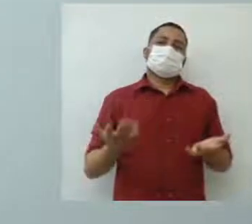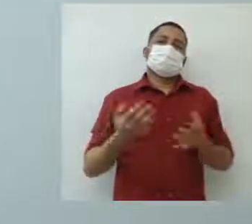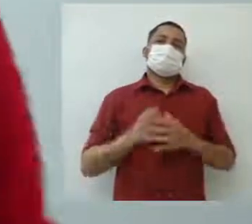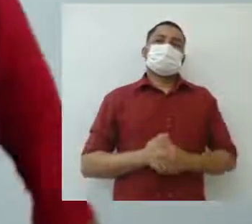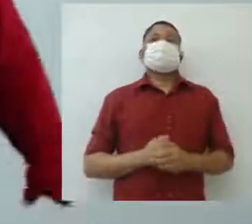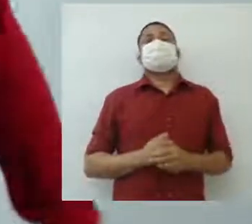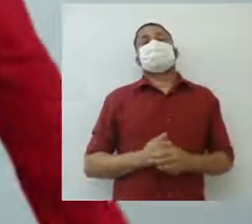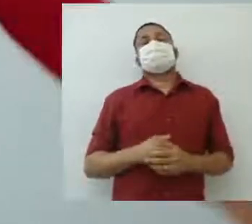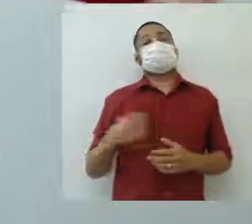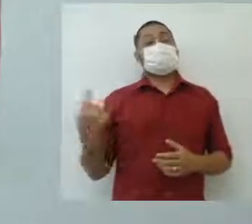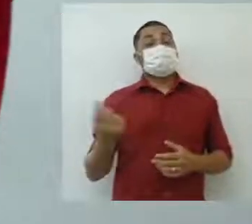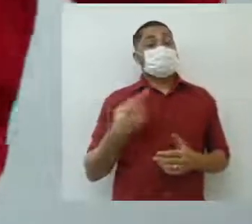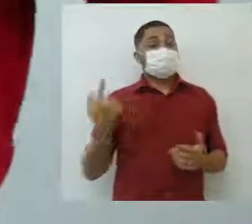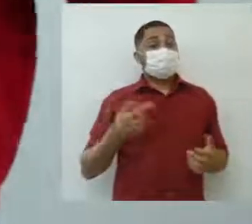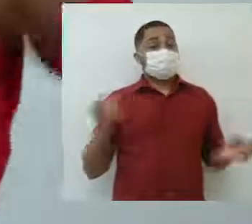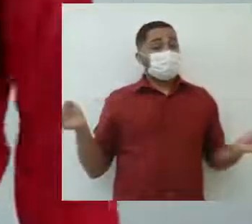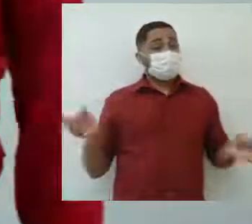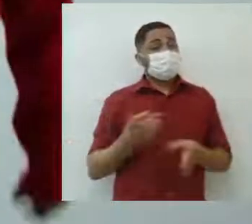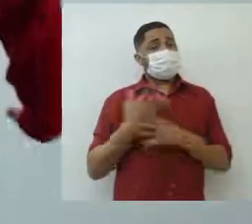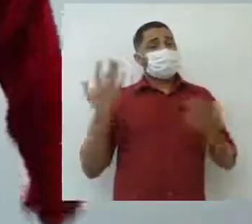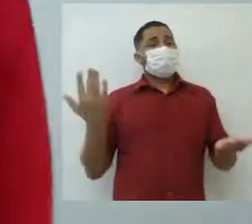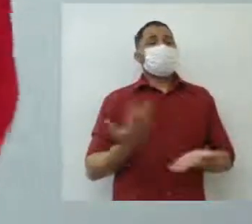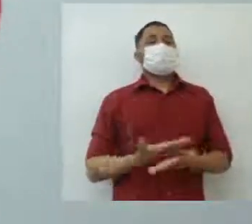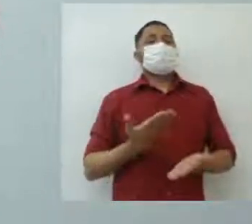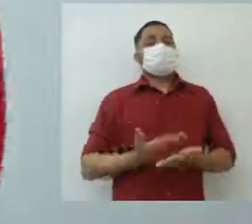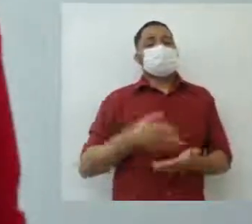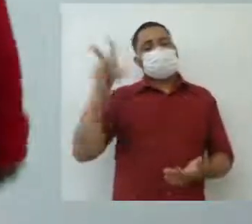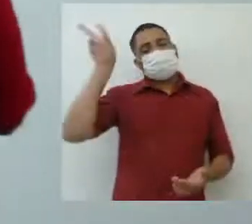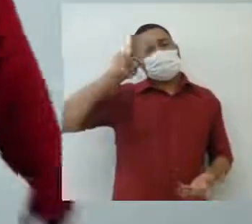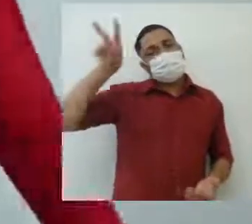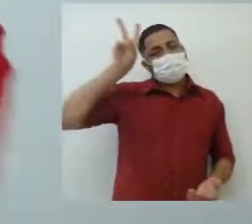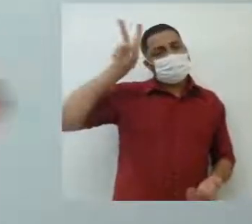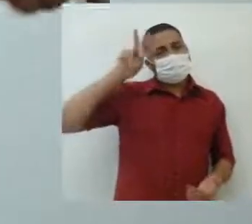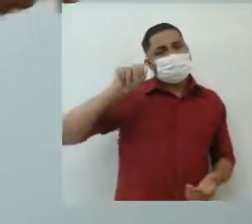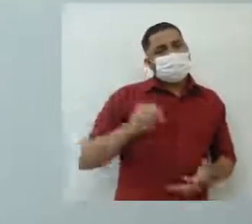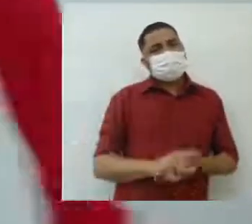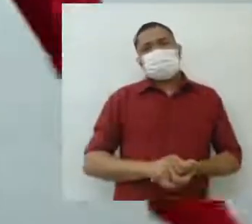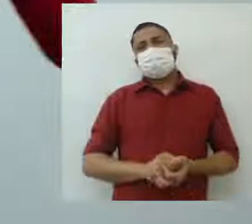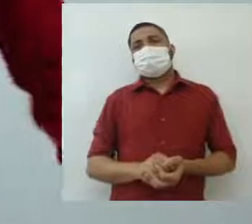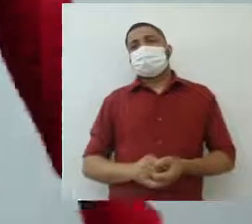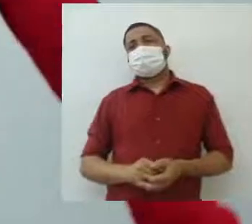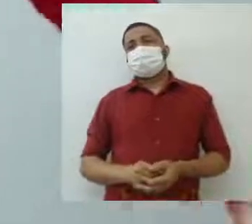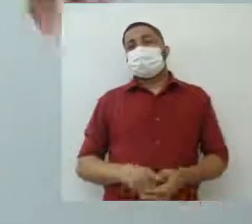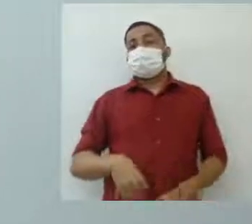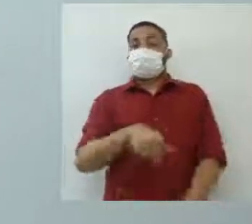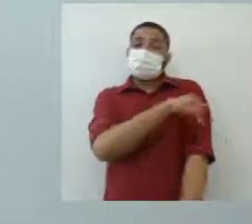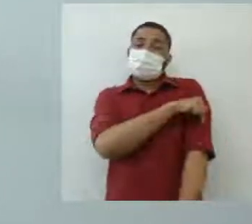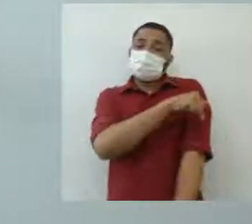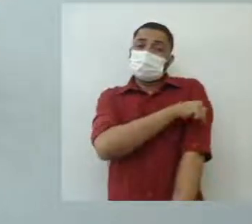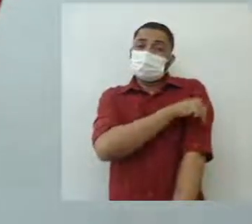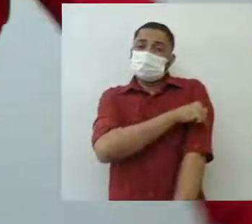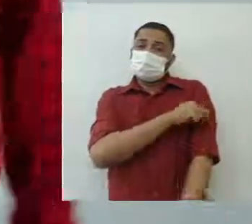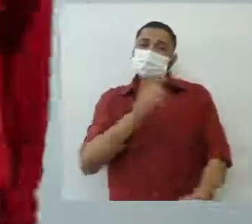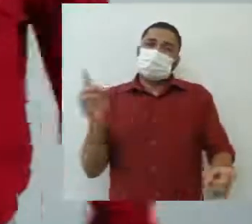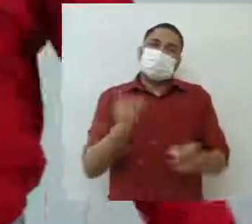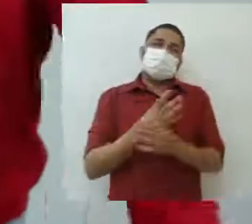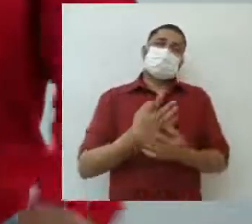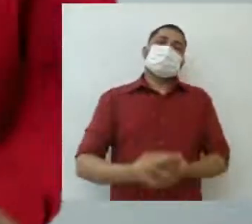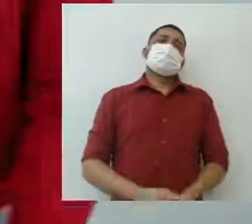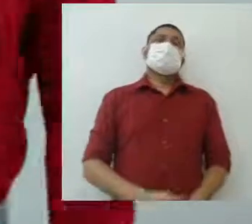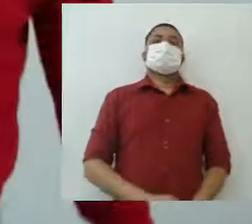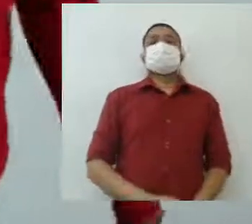aqui nós encerramos a nossa aula de História, turma do 7º ano, terminando a nossa aula de